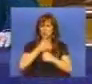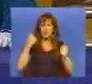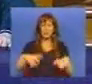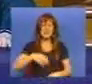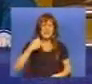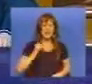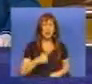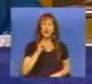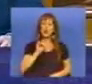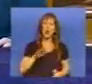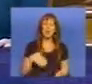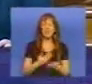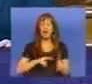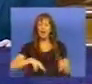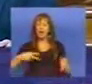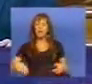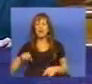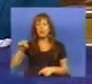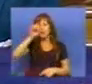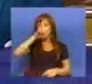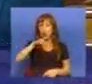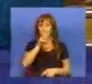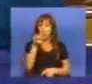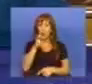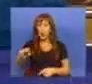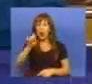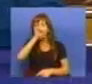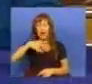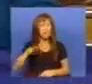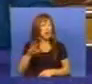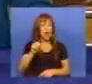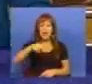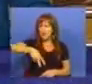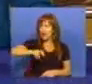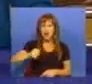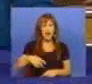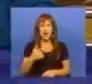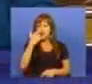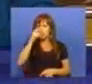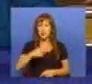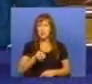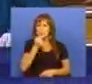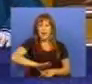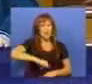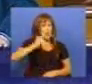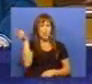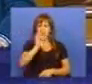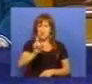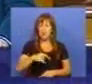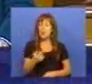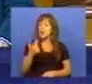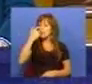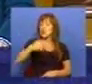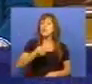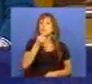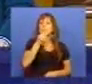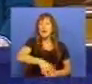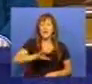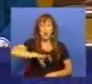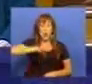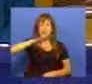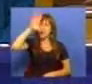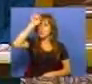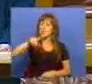o sentido das chamadas reformas de Correia de Campos e não foi no SNS que o povo perdeu a confiança. O povo perdeu a confiança no